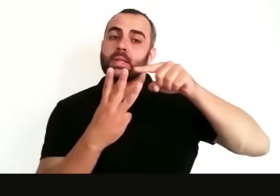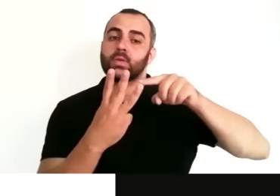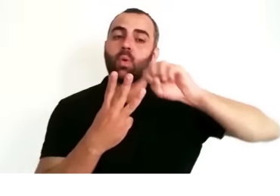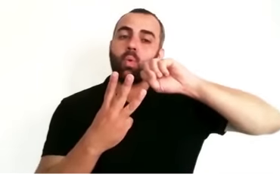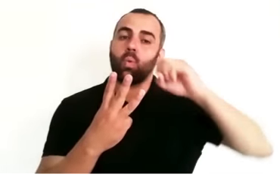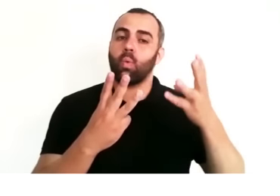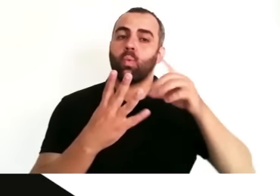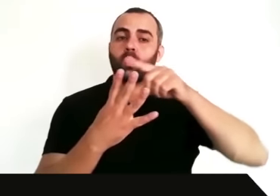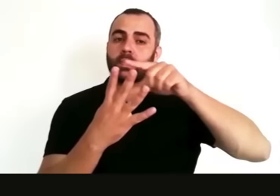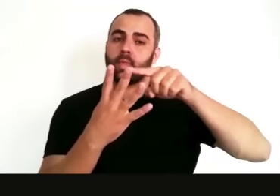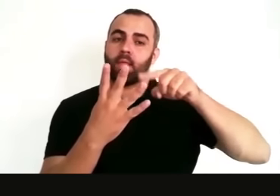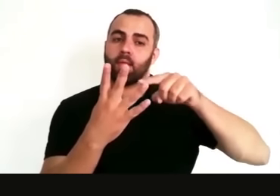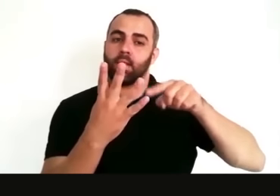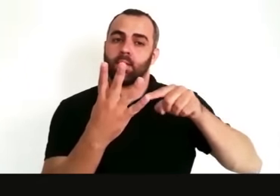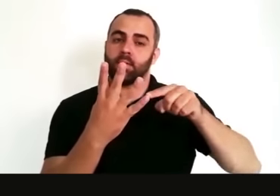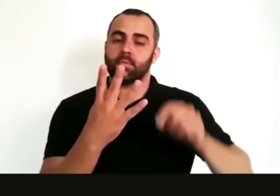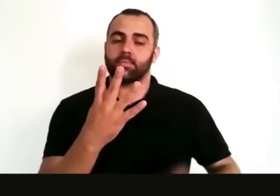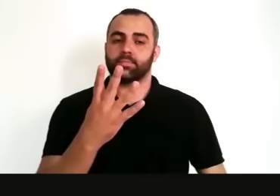tétrade.